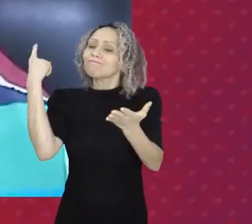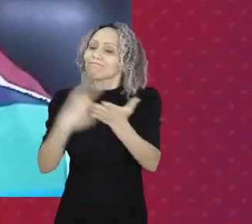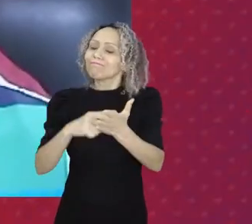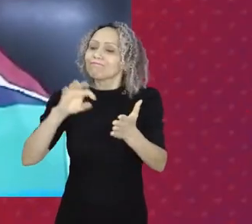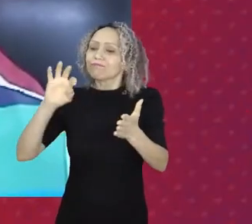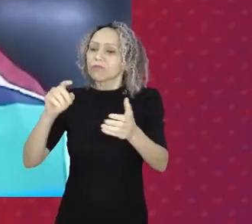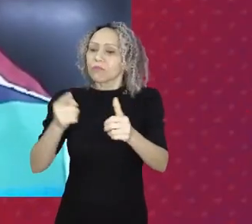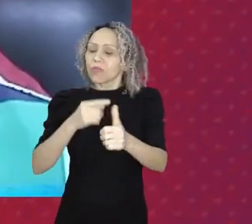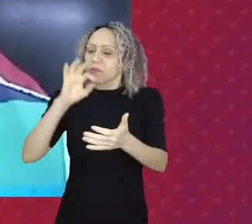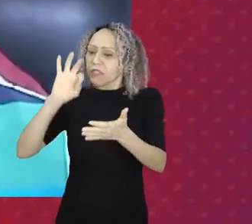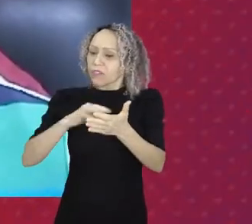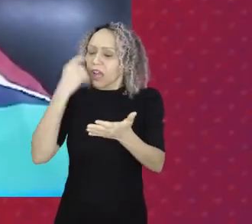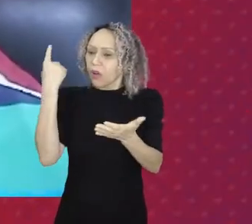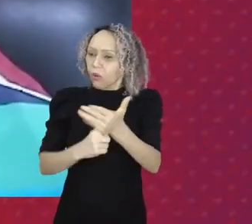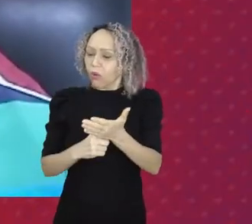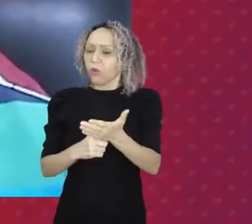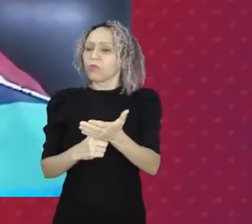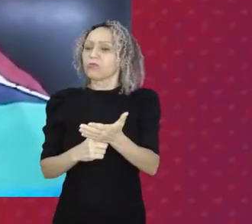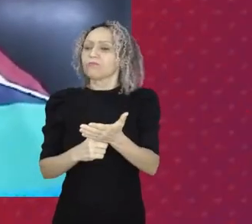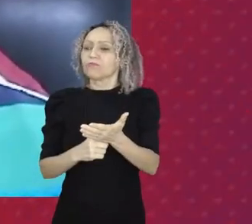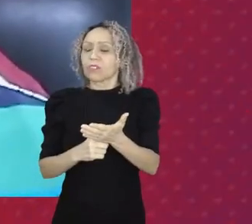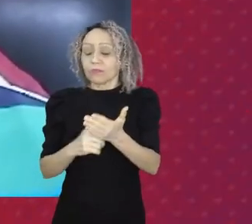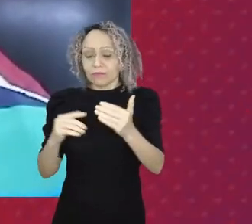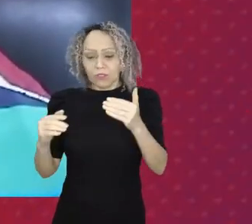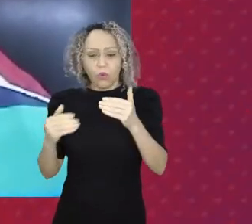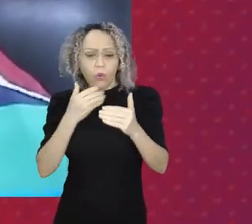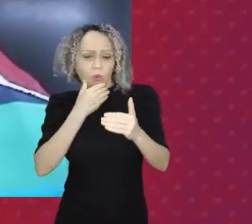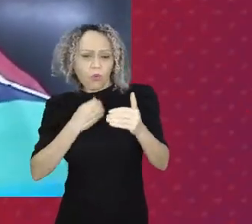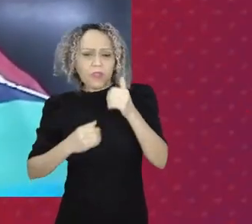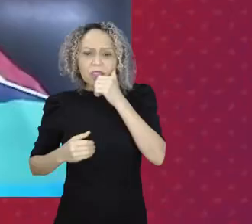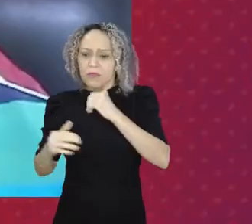de igualdade entre homens e mulheres.